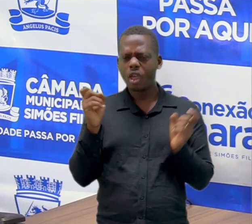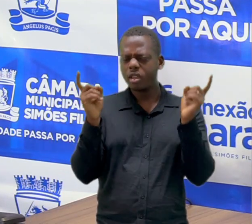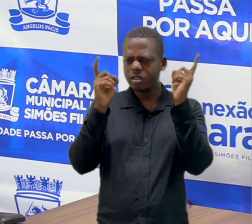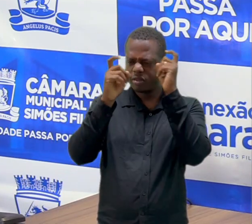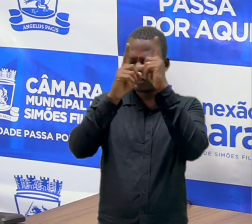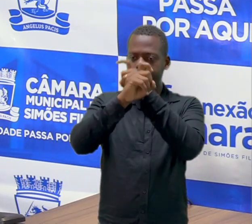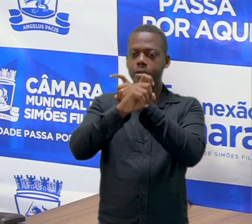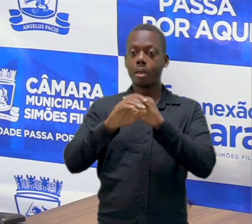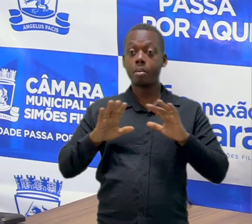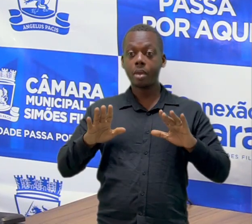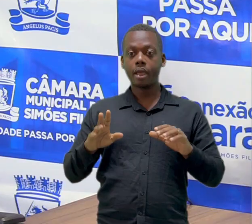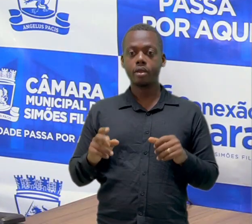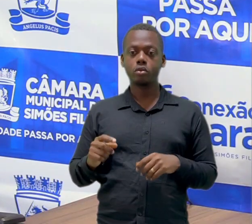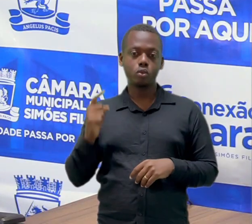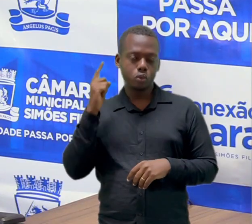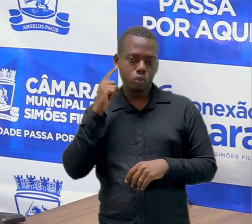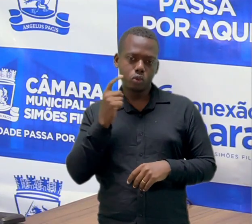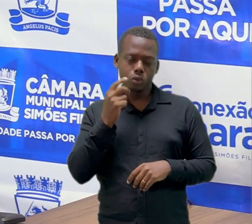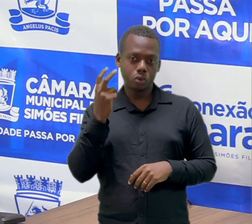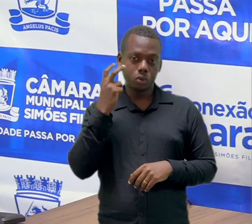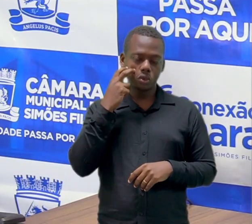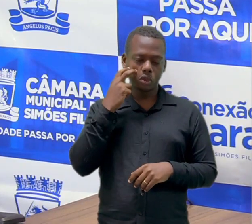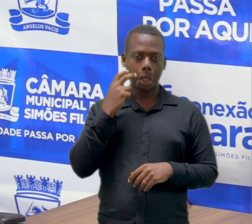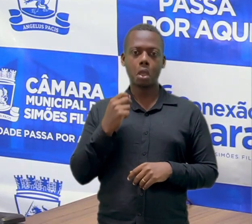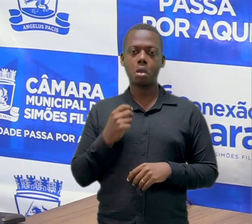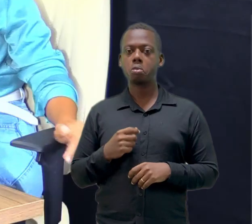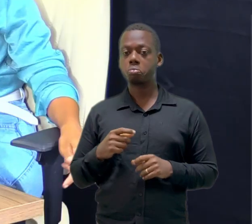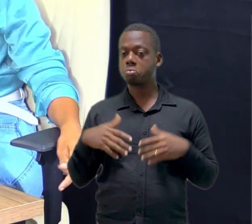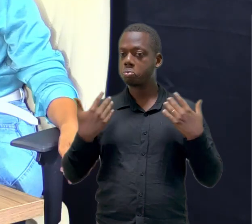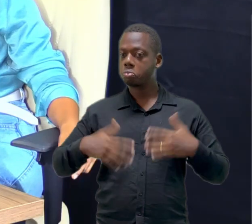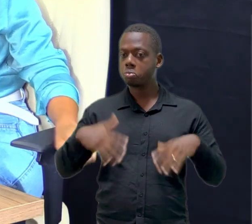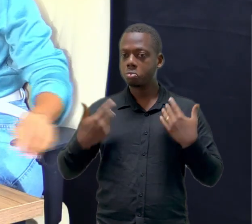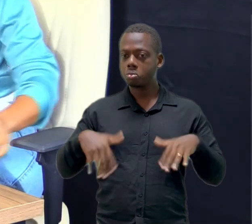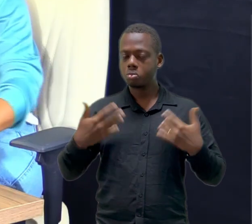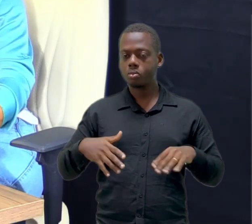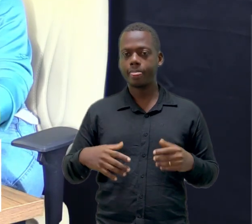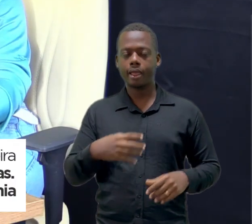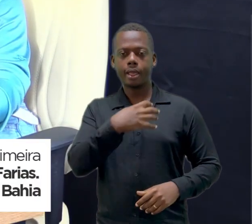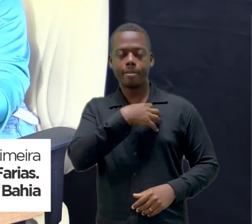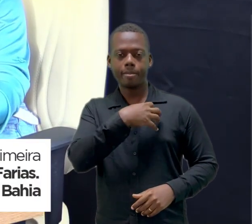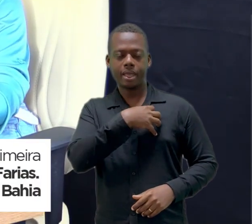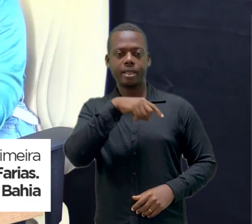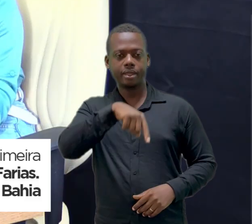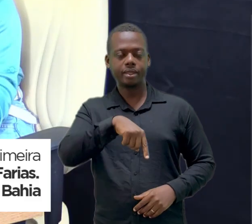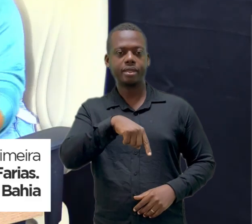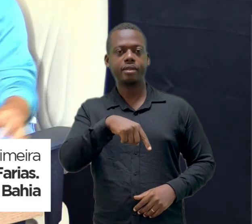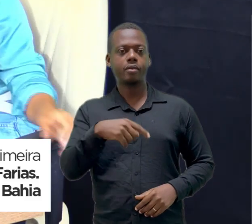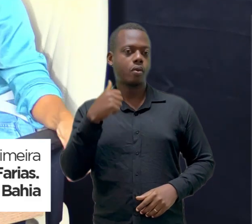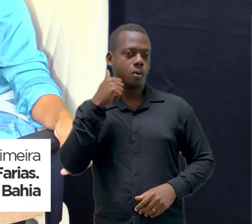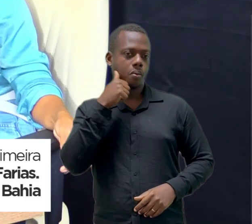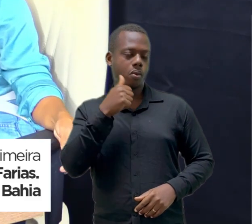E para um surdo cego, Para um surdo cego. né? O as dificuldades isolamento que é foi. muito maior. Nós temos aqui na Bahia uma surda cega formada em pedagogia.